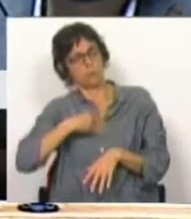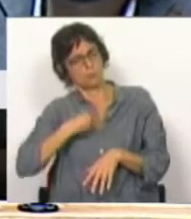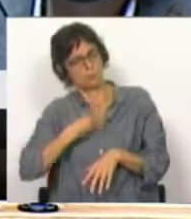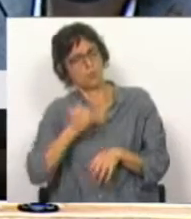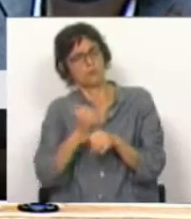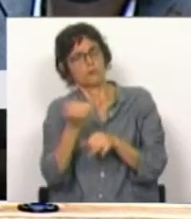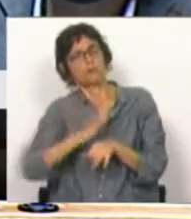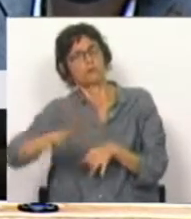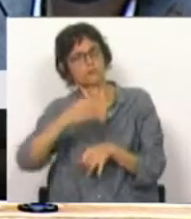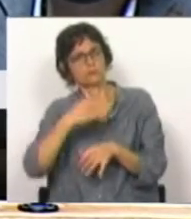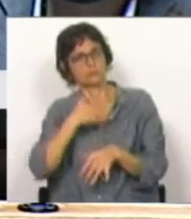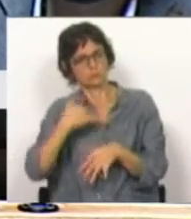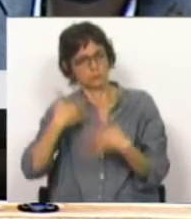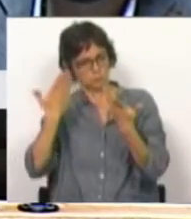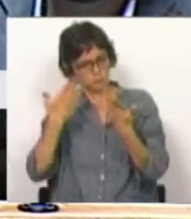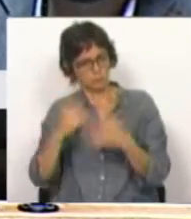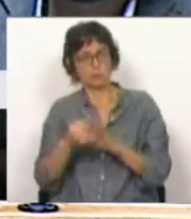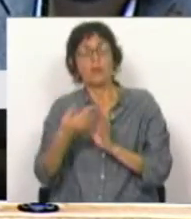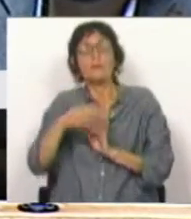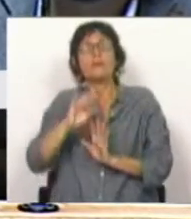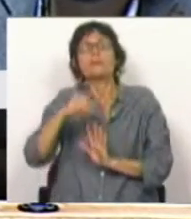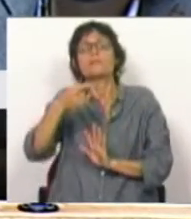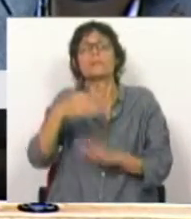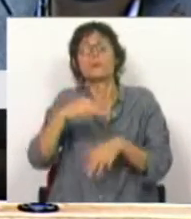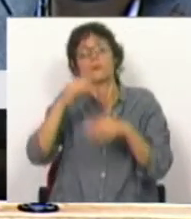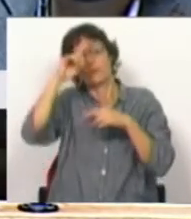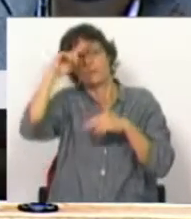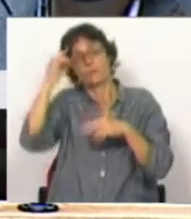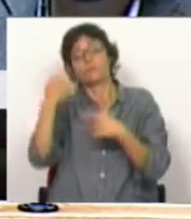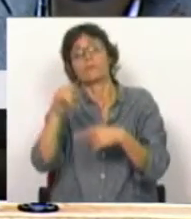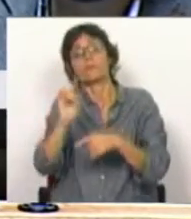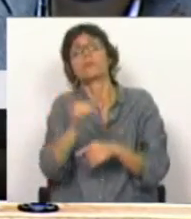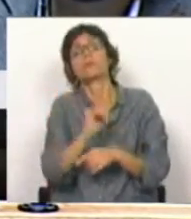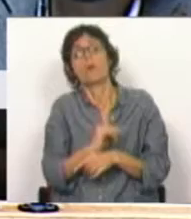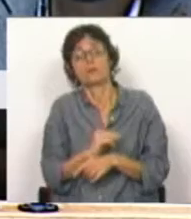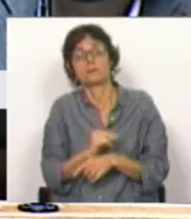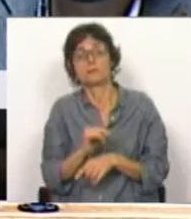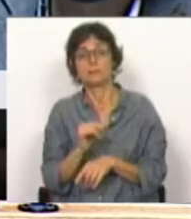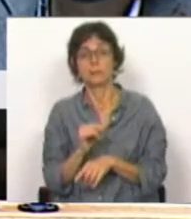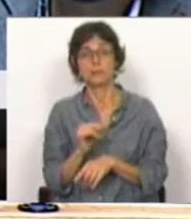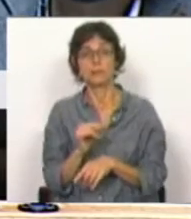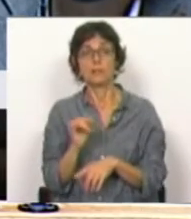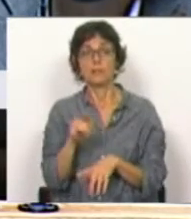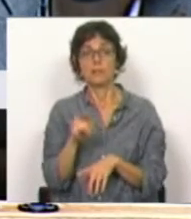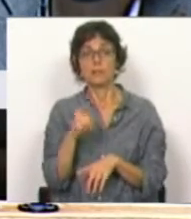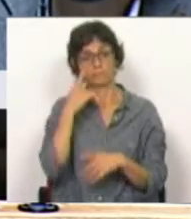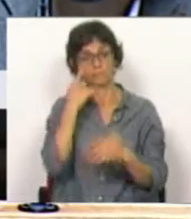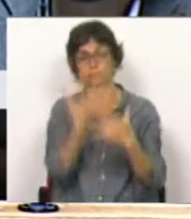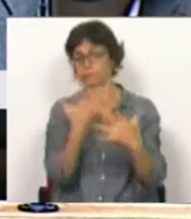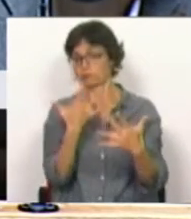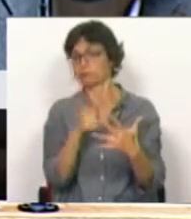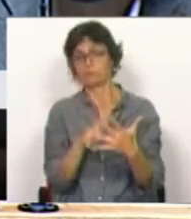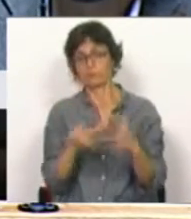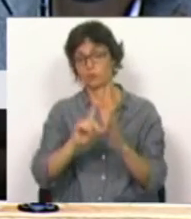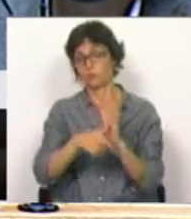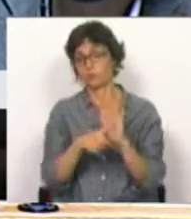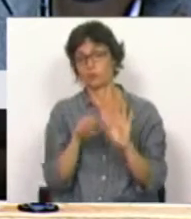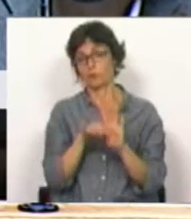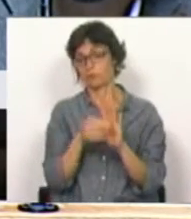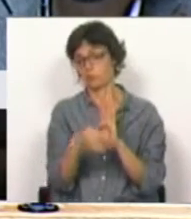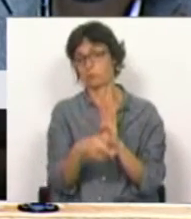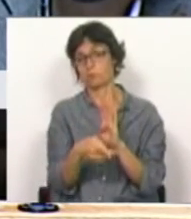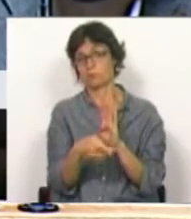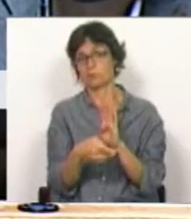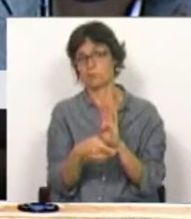etc. Mas, efetivamente, depois tem uma dificuldade, que é uma dificuldade que fica visível até neste projeto de resolução, que